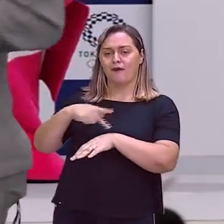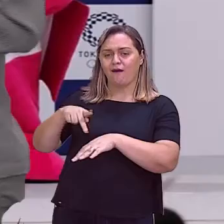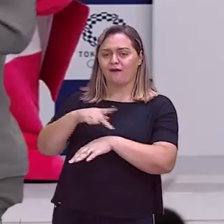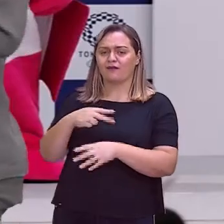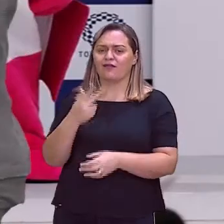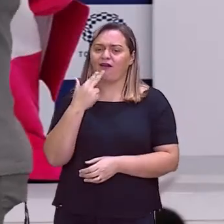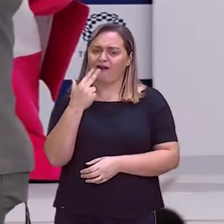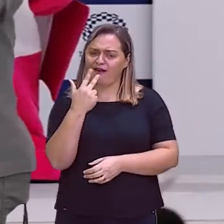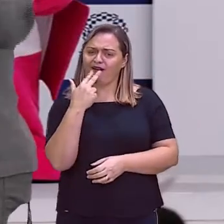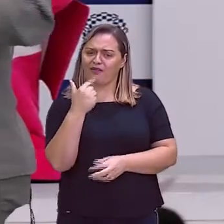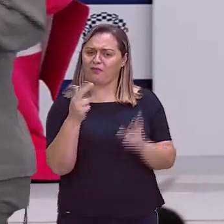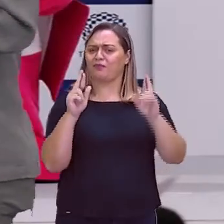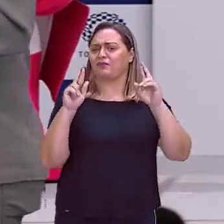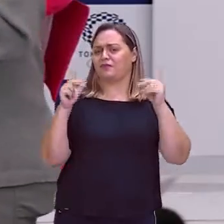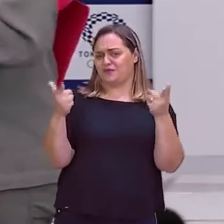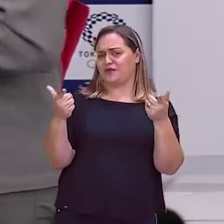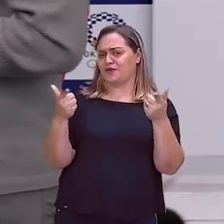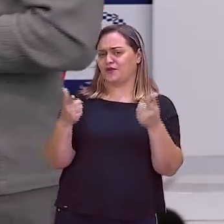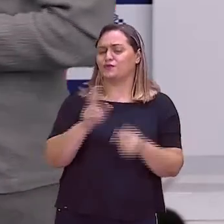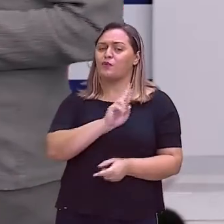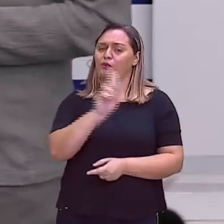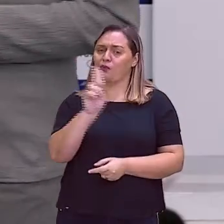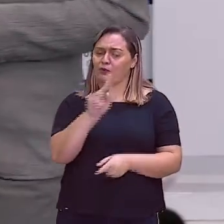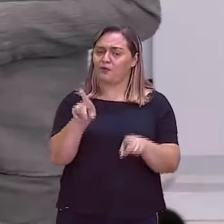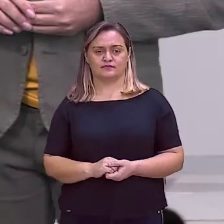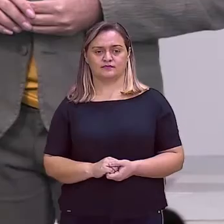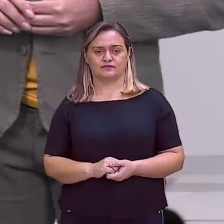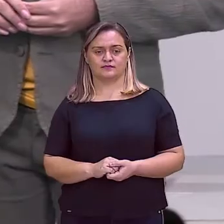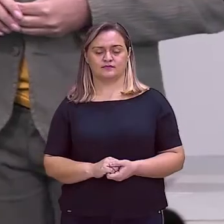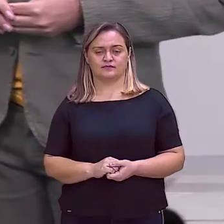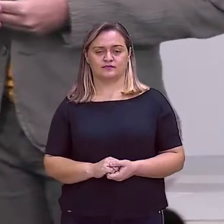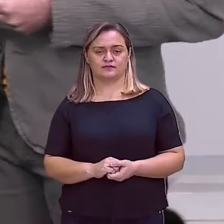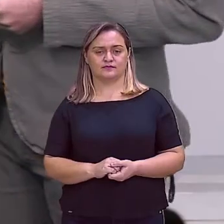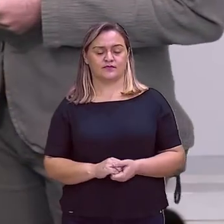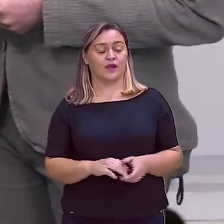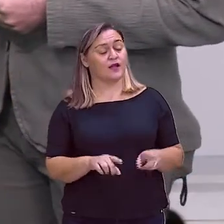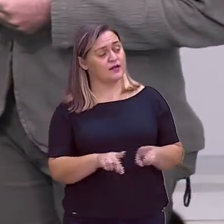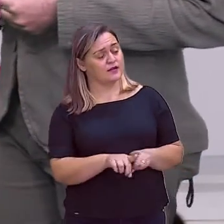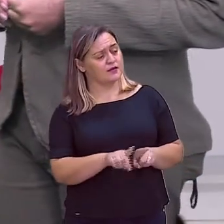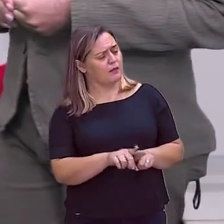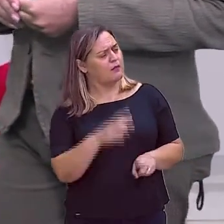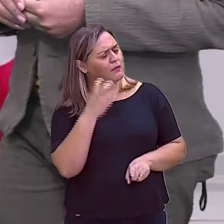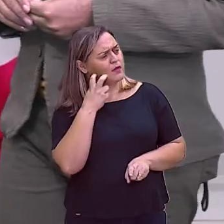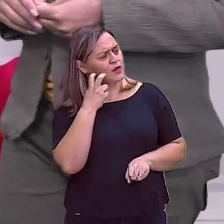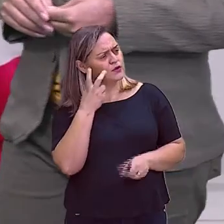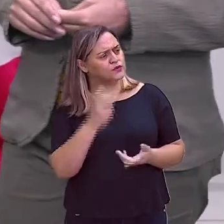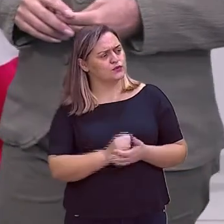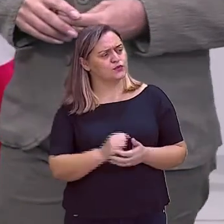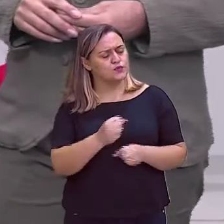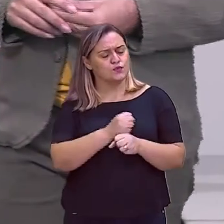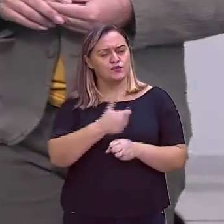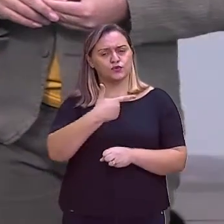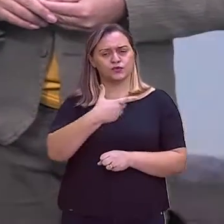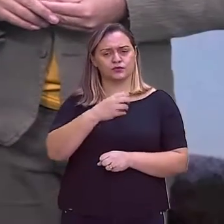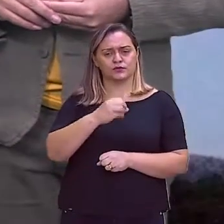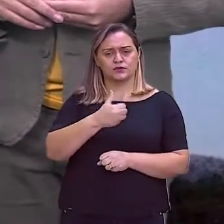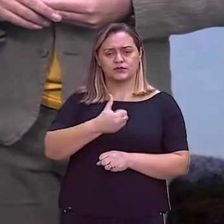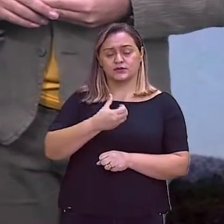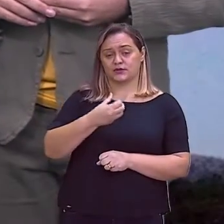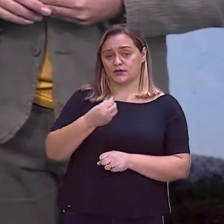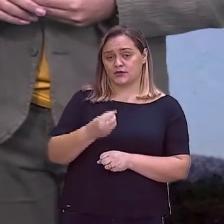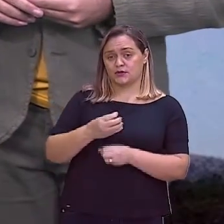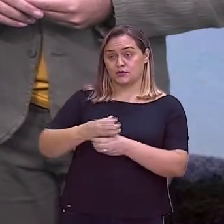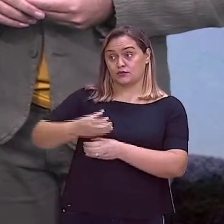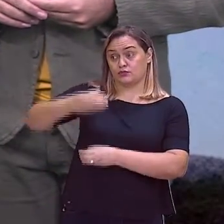outra língua, né? Verdade. Um nome japonês. Isso mesmo. E não ficou só nisso, Jorge. Em 2016, a tocha